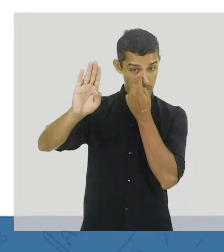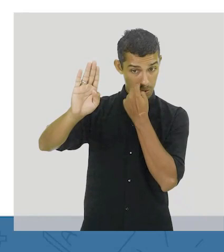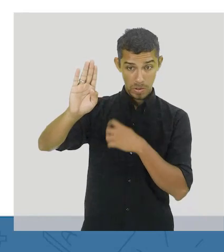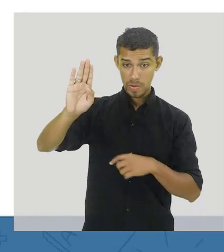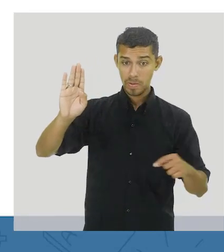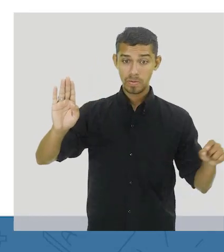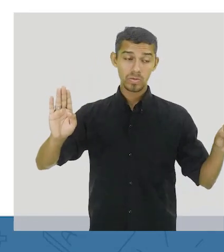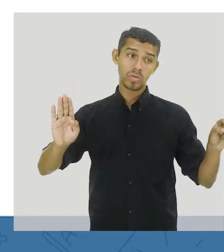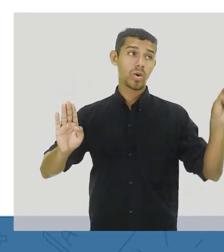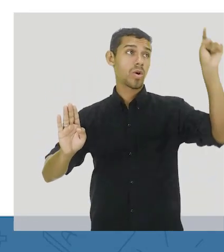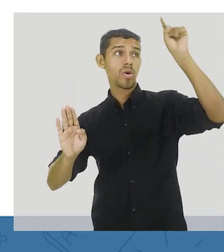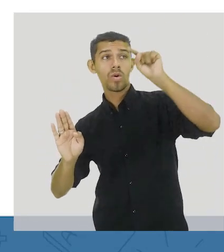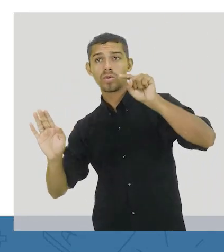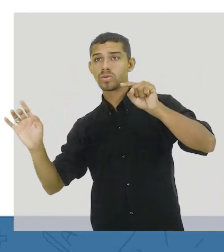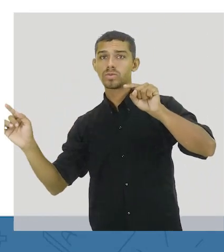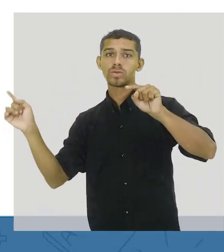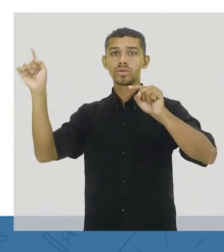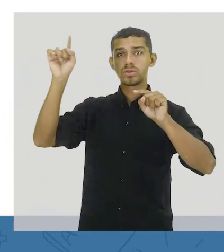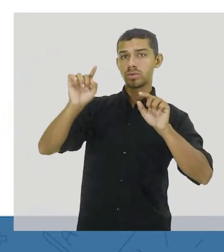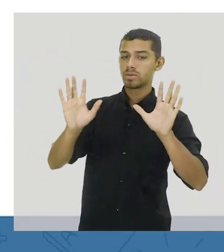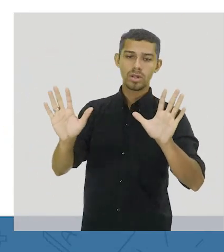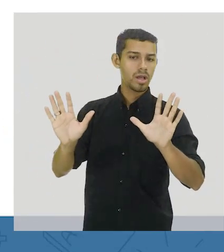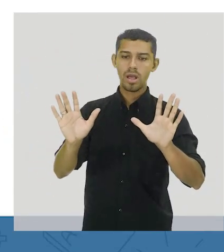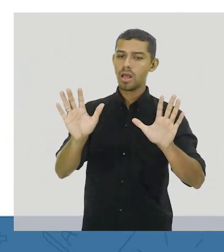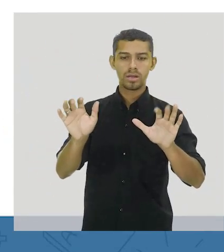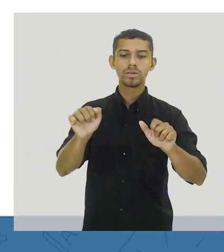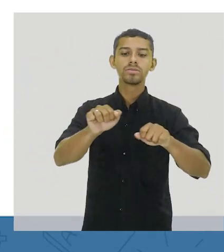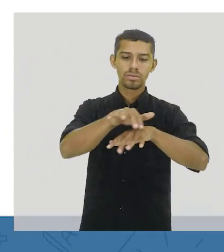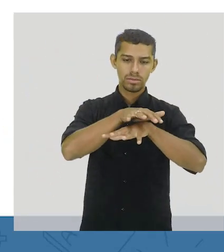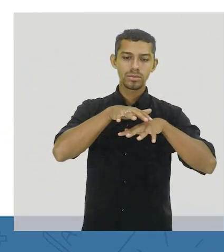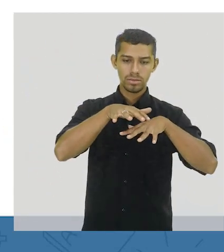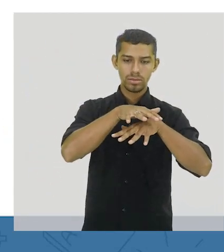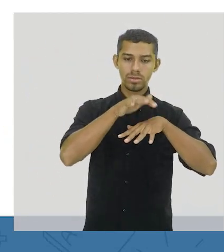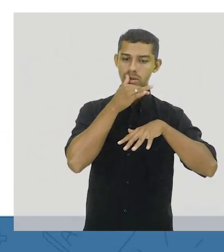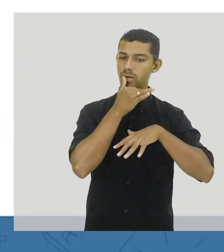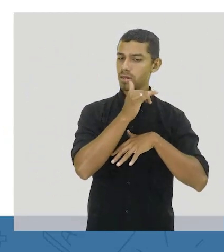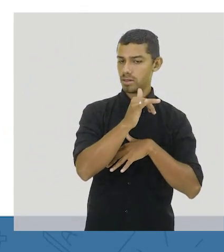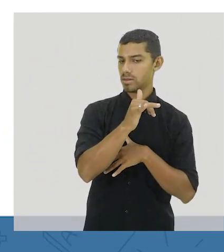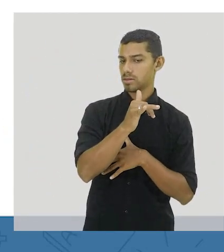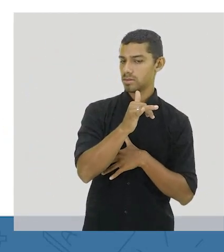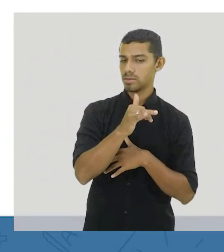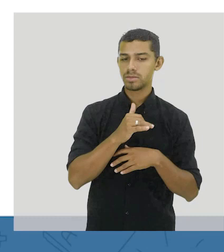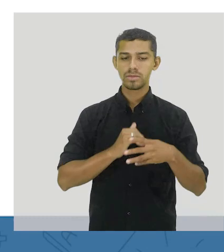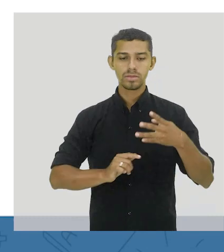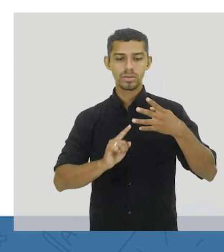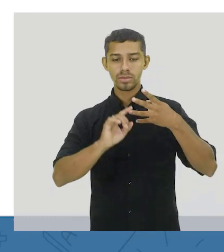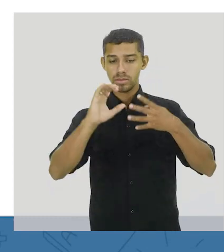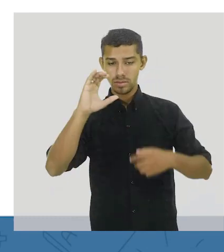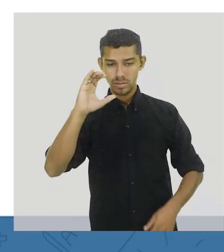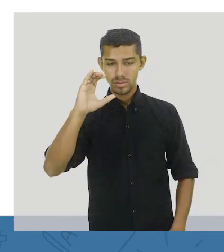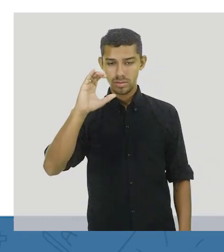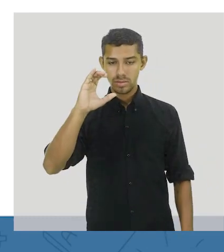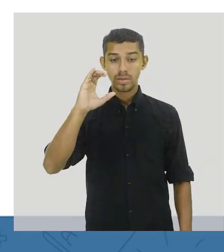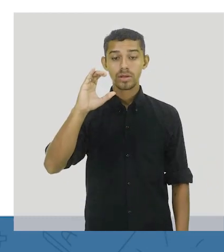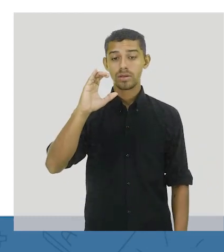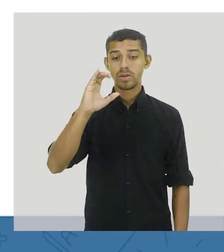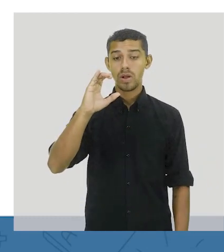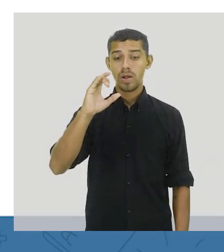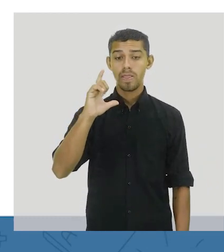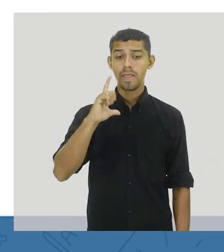Serem ambas audíveis? Não, são ondas eletromagnéticas. Olha só, são ondas eletromagnéticas. Letra C.